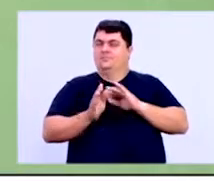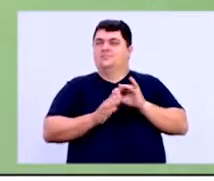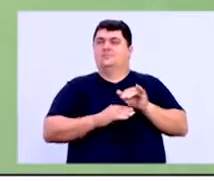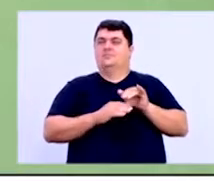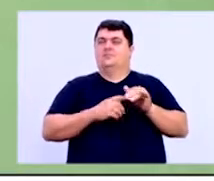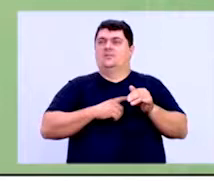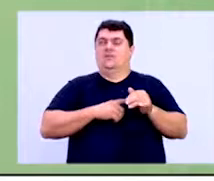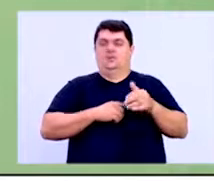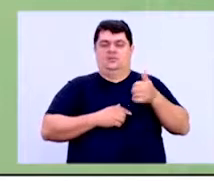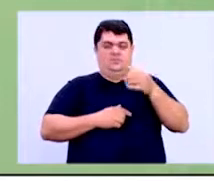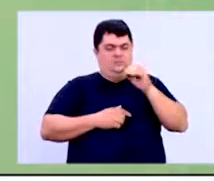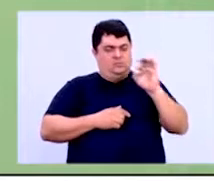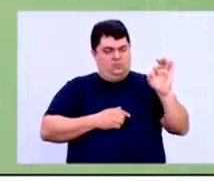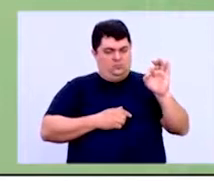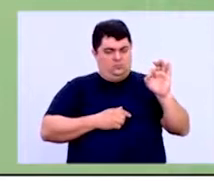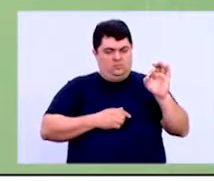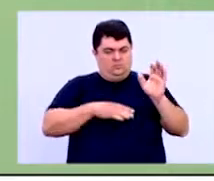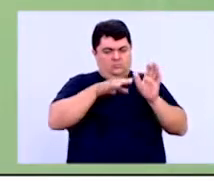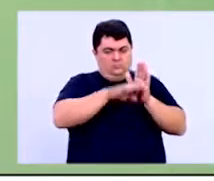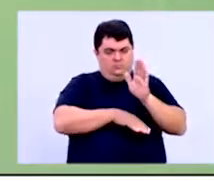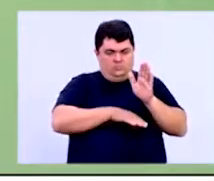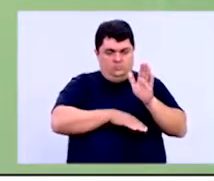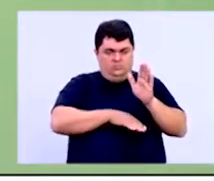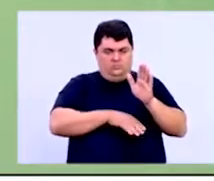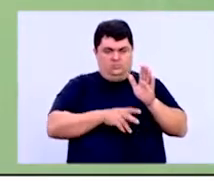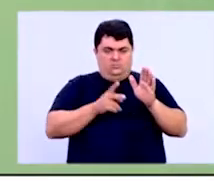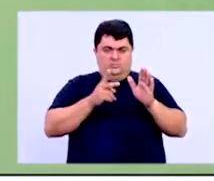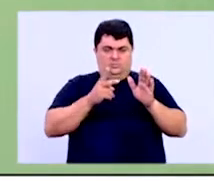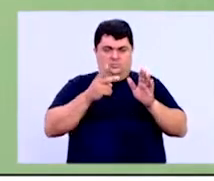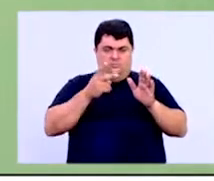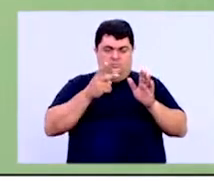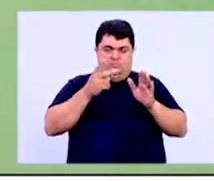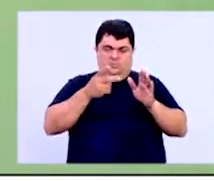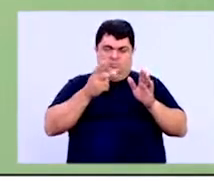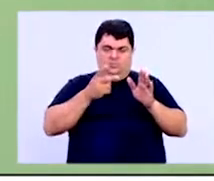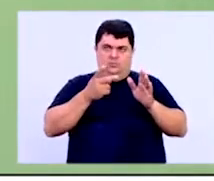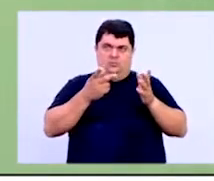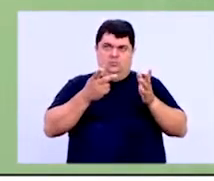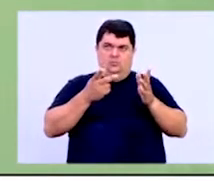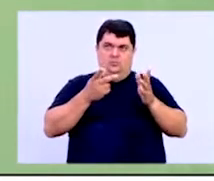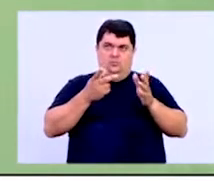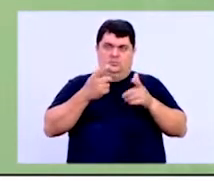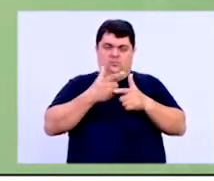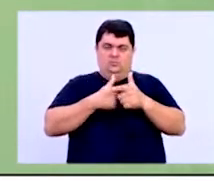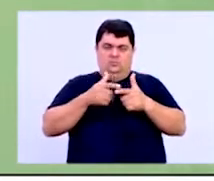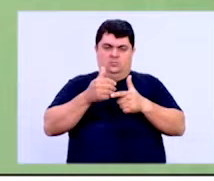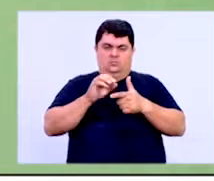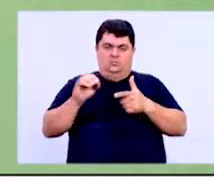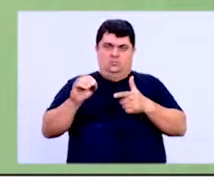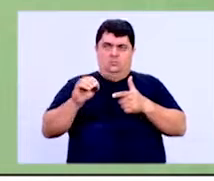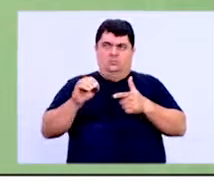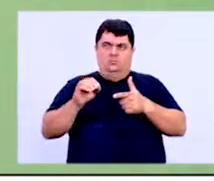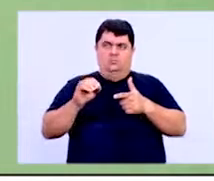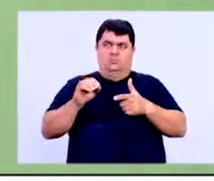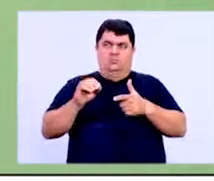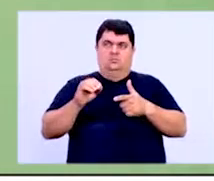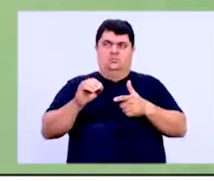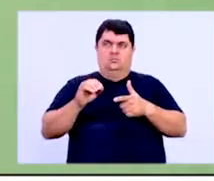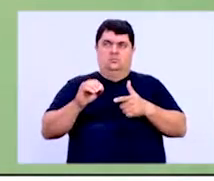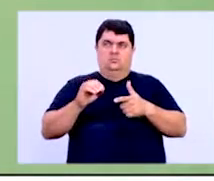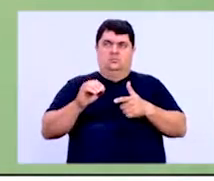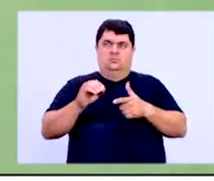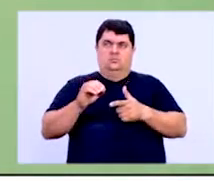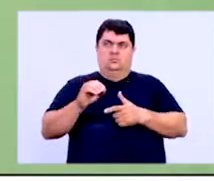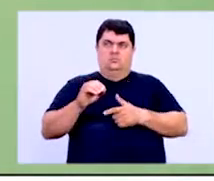pego 100%, subtraio esses dois valores, né? E depois divido por 100? É isso.